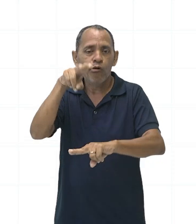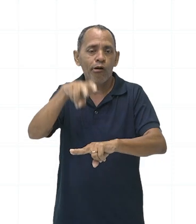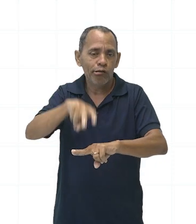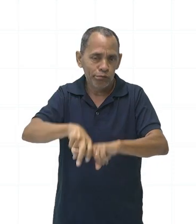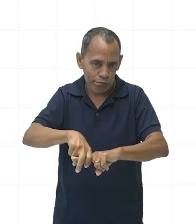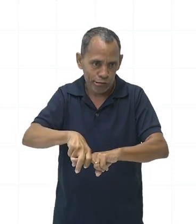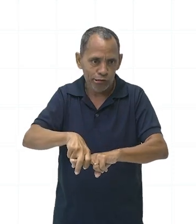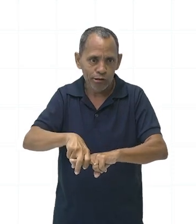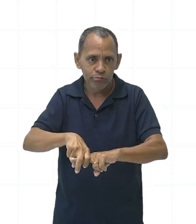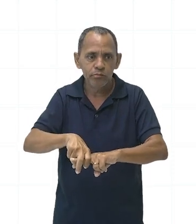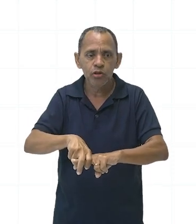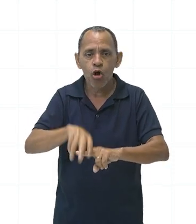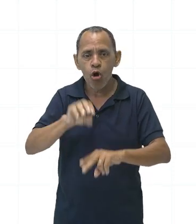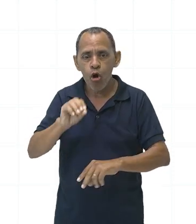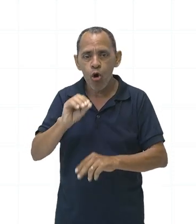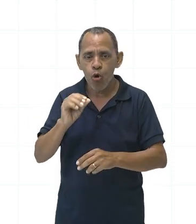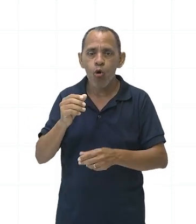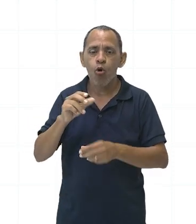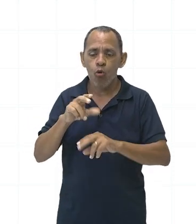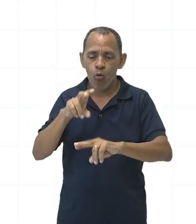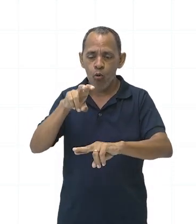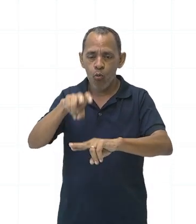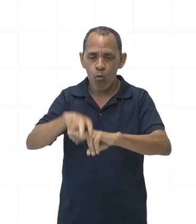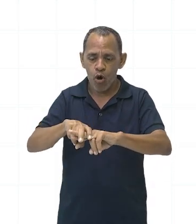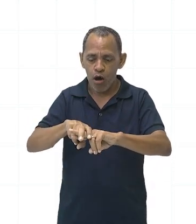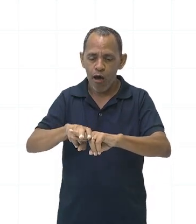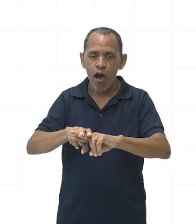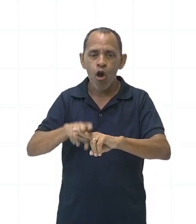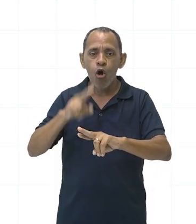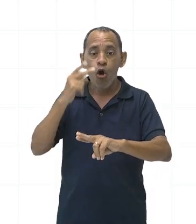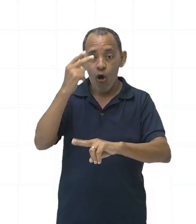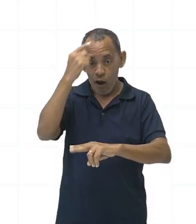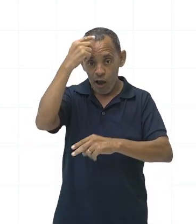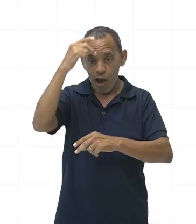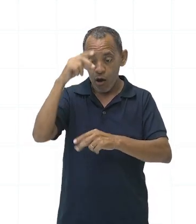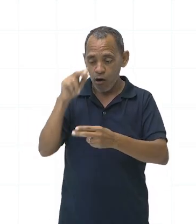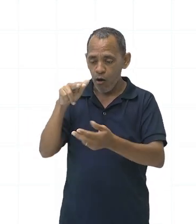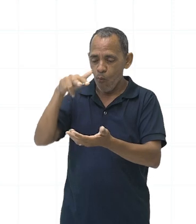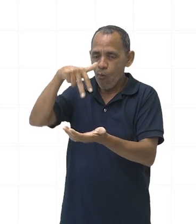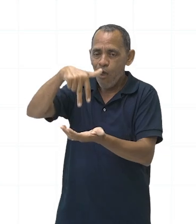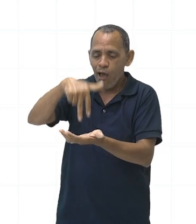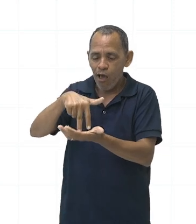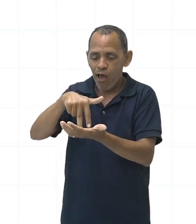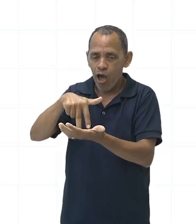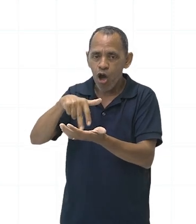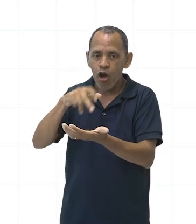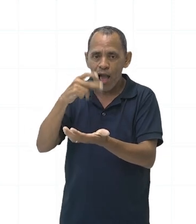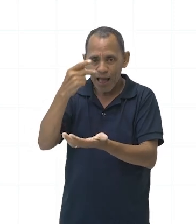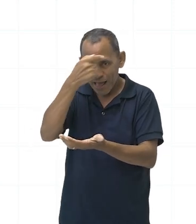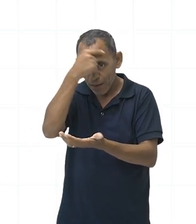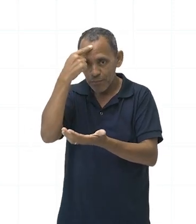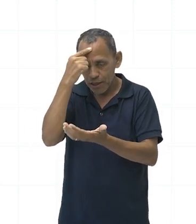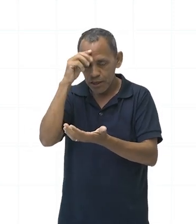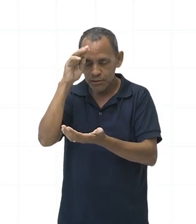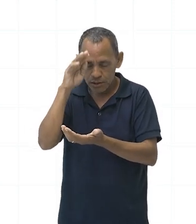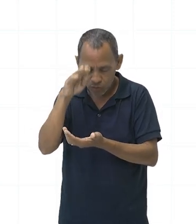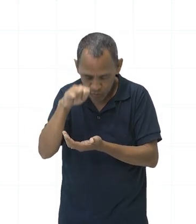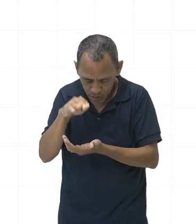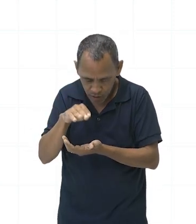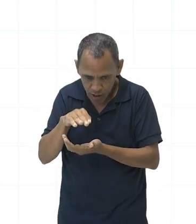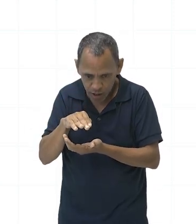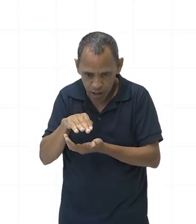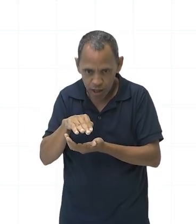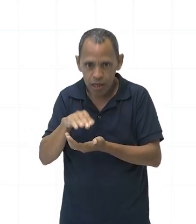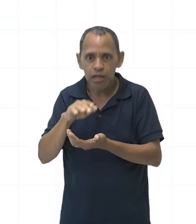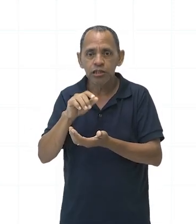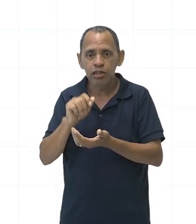você vai curvá-la para frente e baixar a cabeça do acidentado, colocando-a entre as pernas e